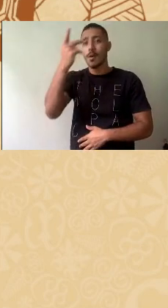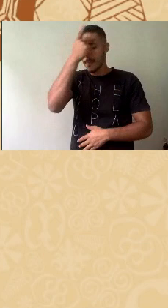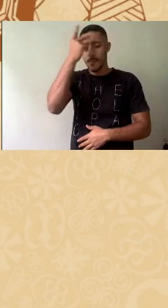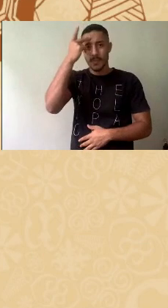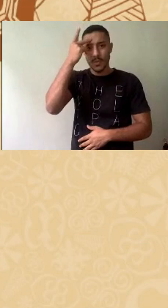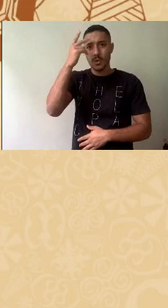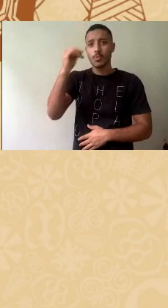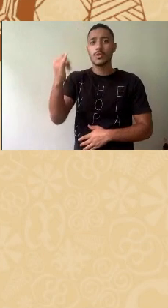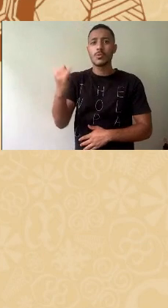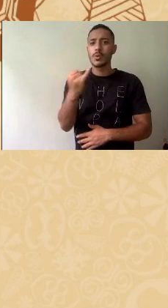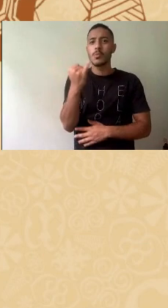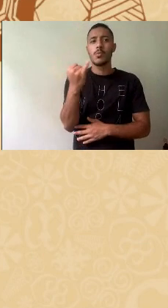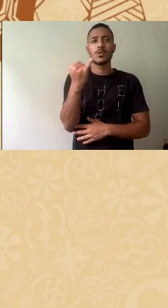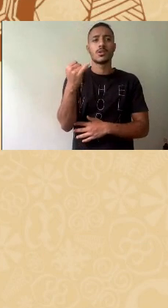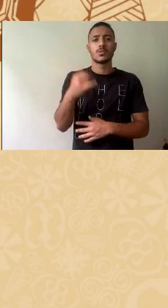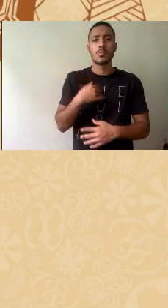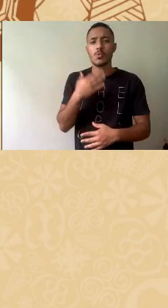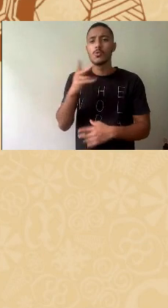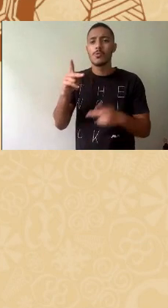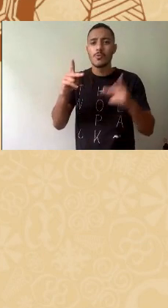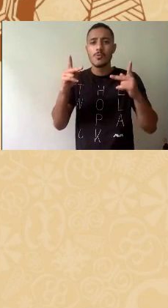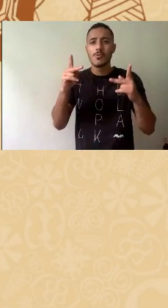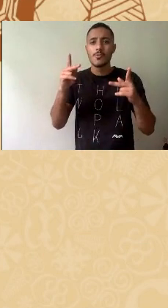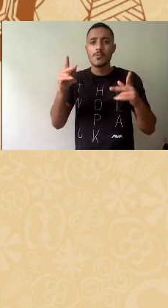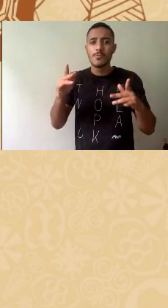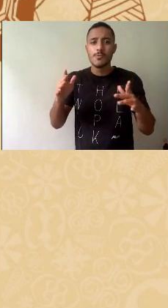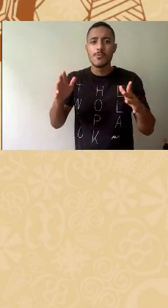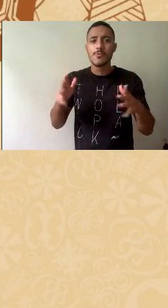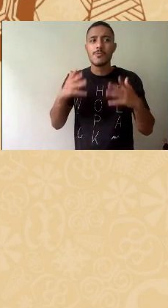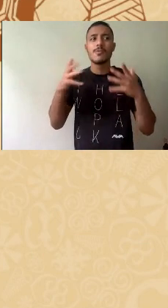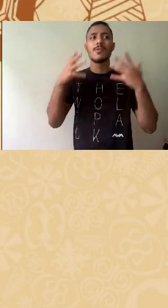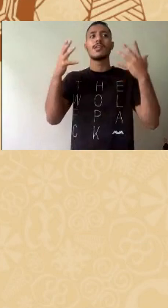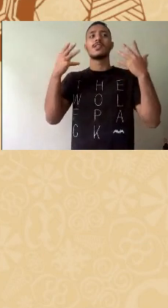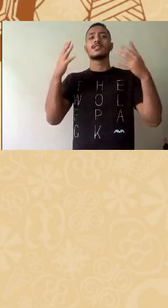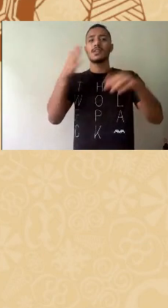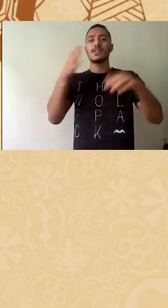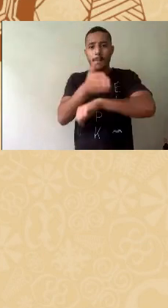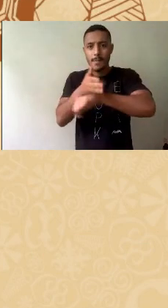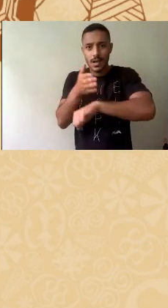da cor, independente do grupo, independente se está no GT de